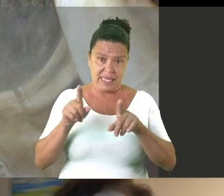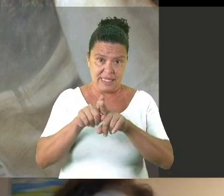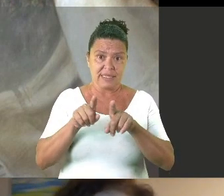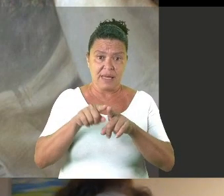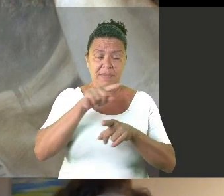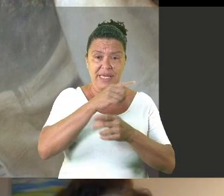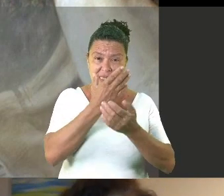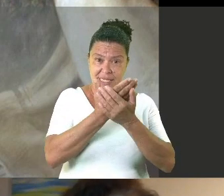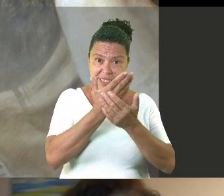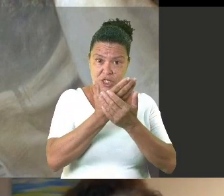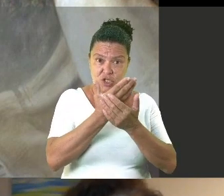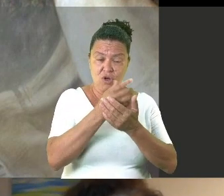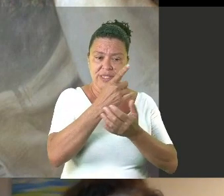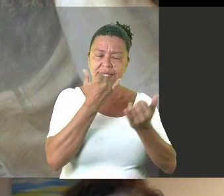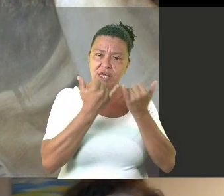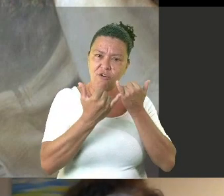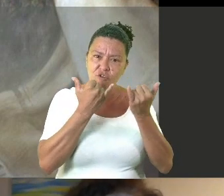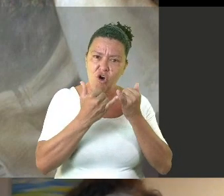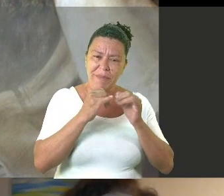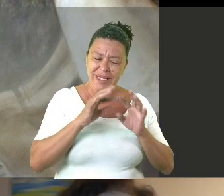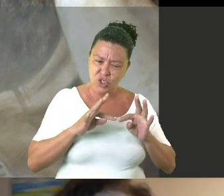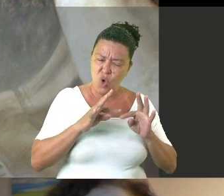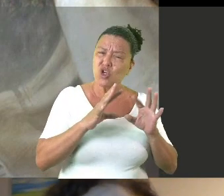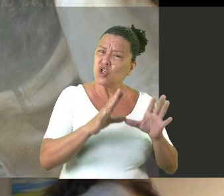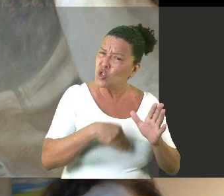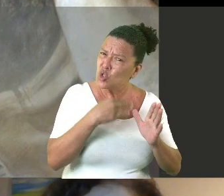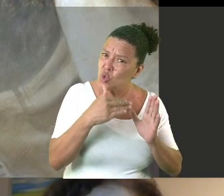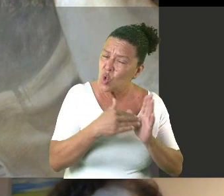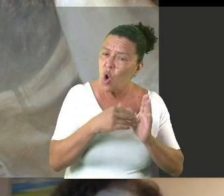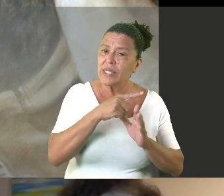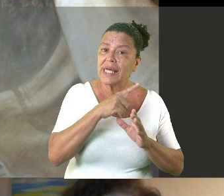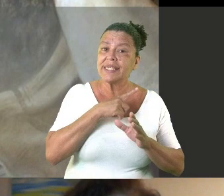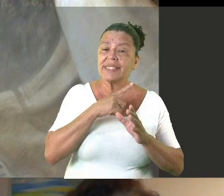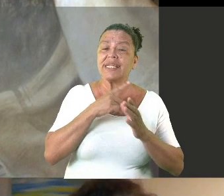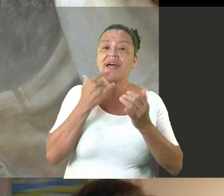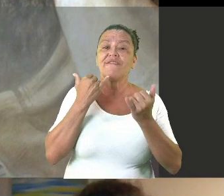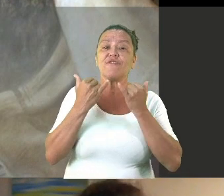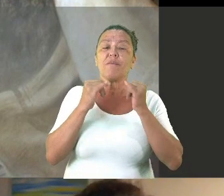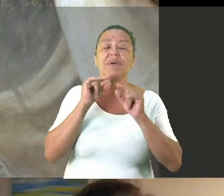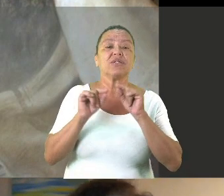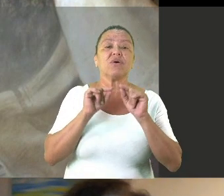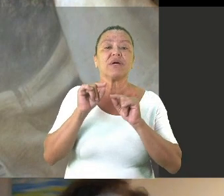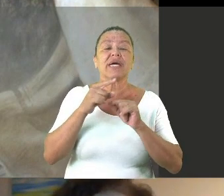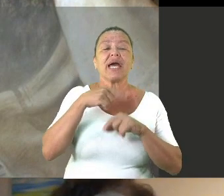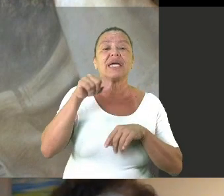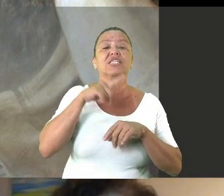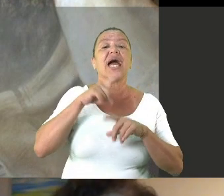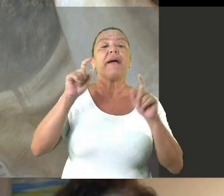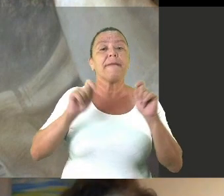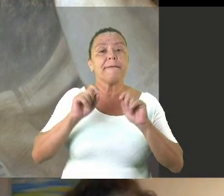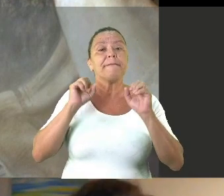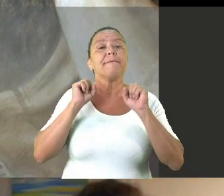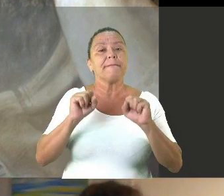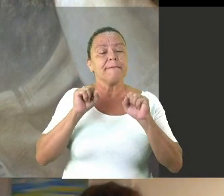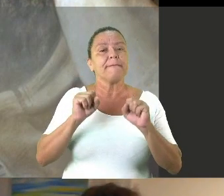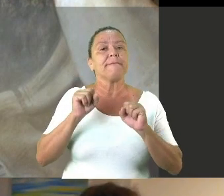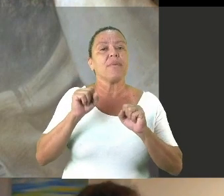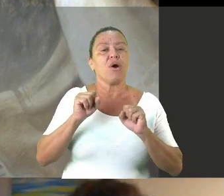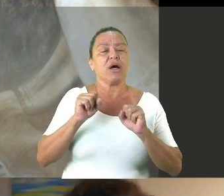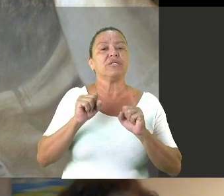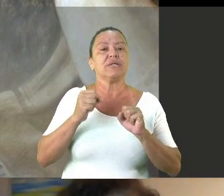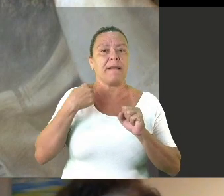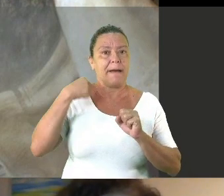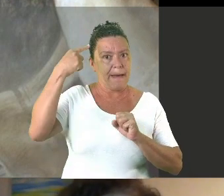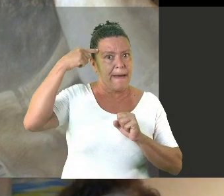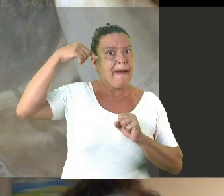desses estudos, dessas informações todas, a gente tem informação então de que é possível a gente enviar para